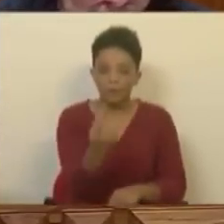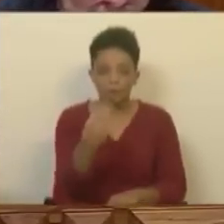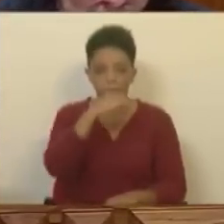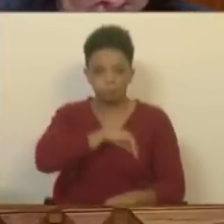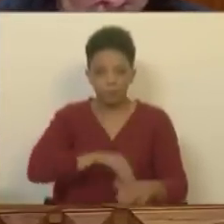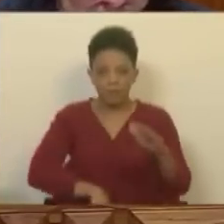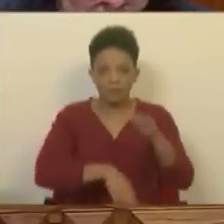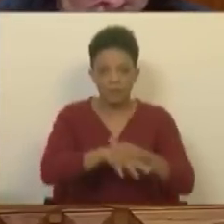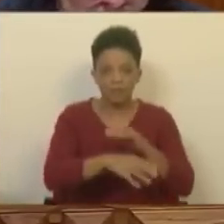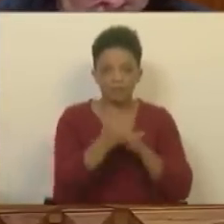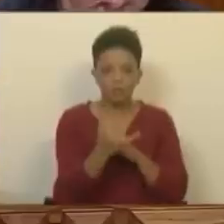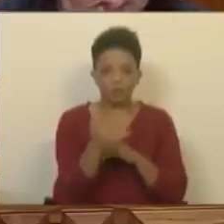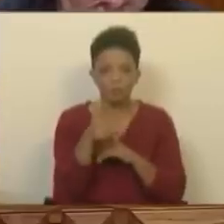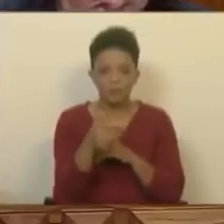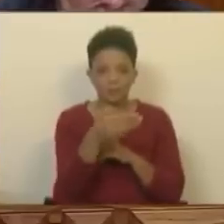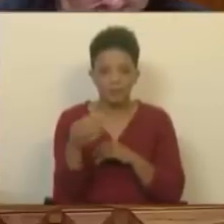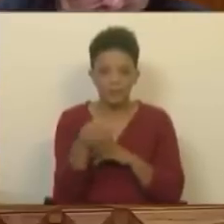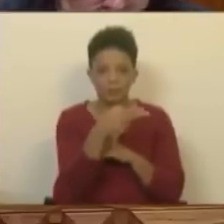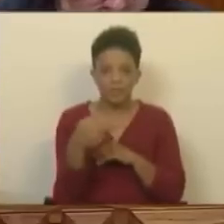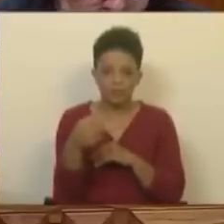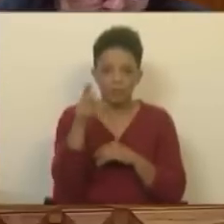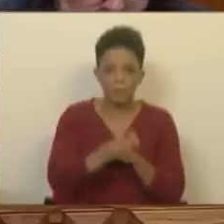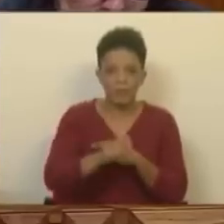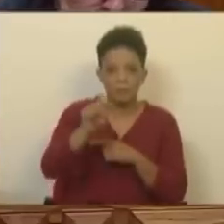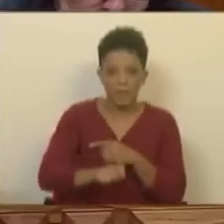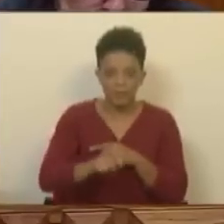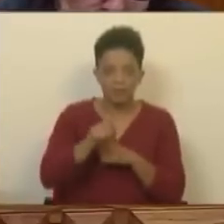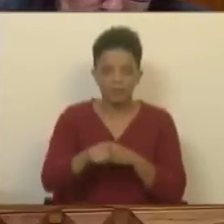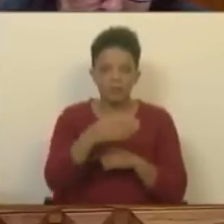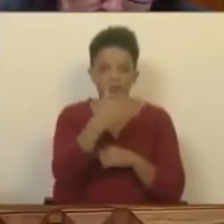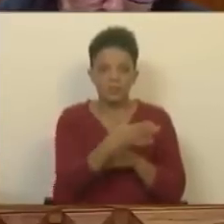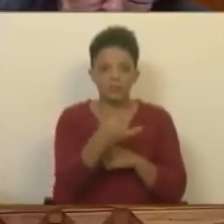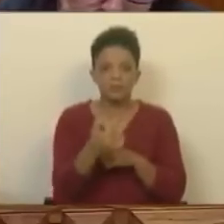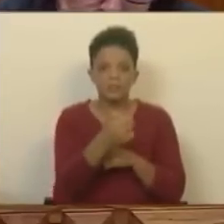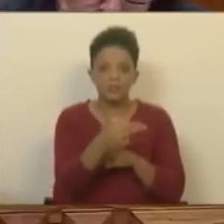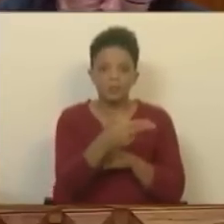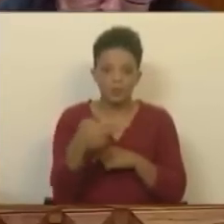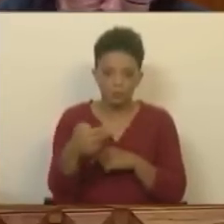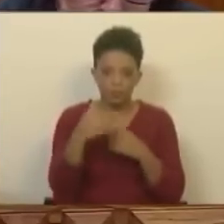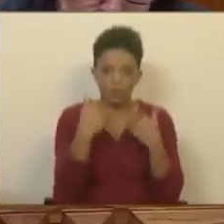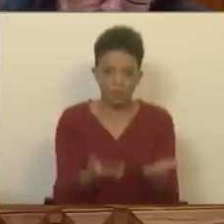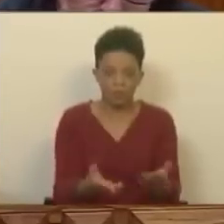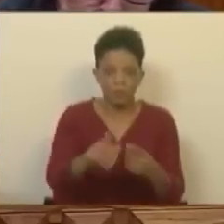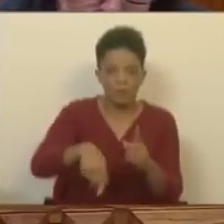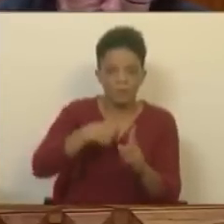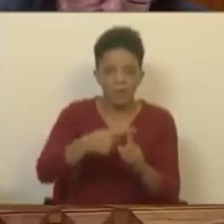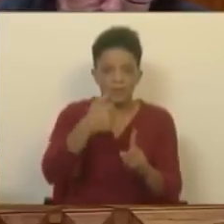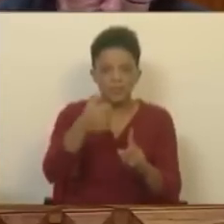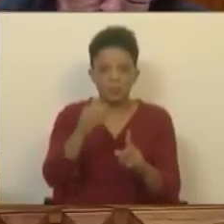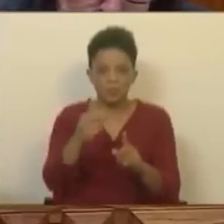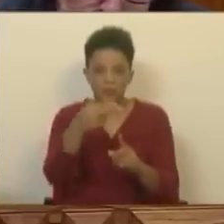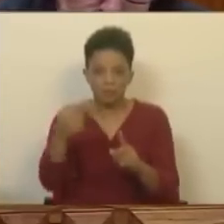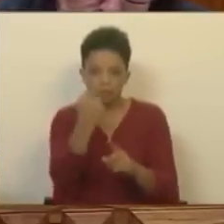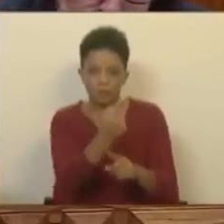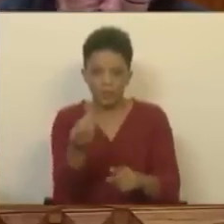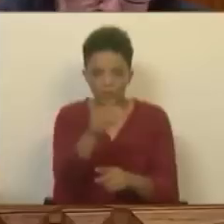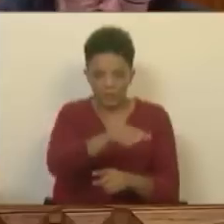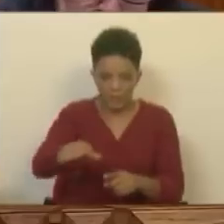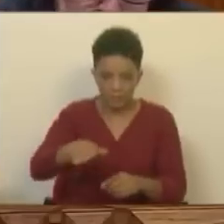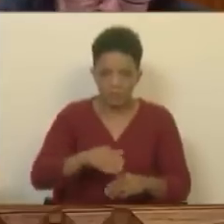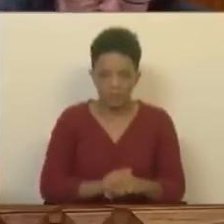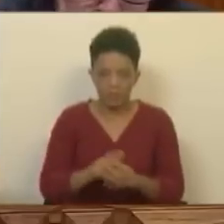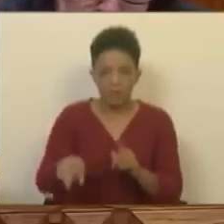rendimentos até 2.700 euros mensais de 125 €, mais 50 Euros por criança